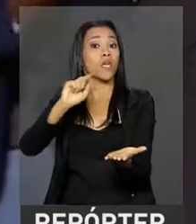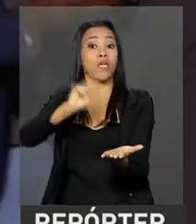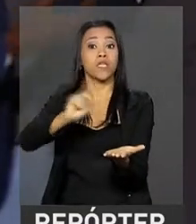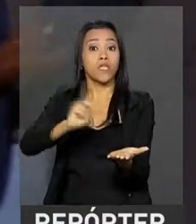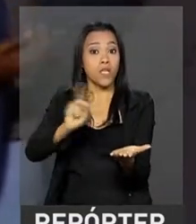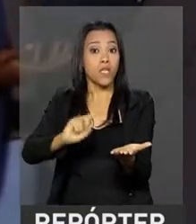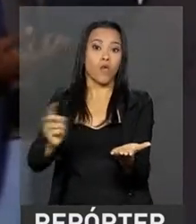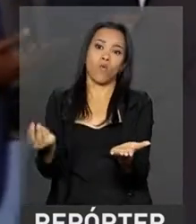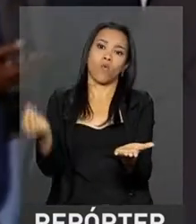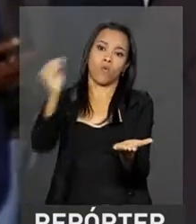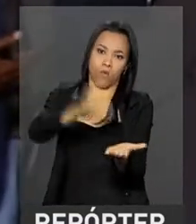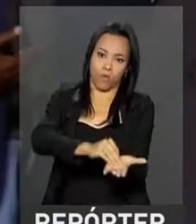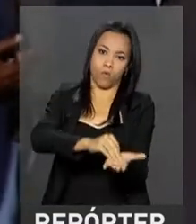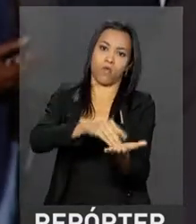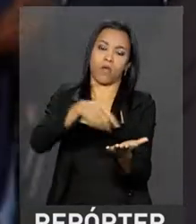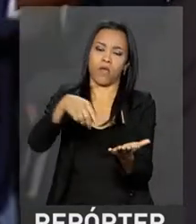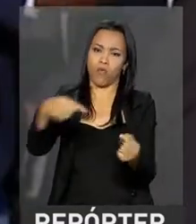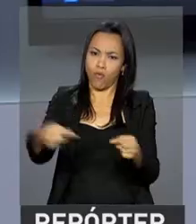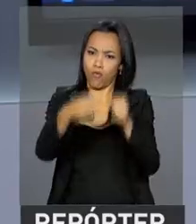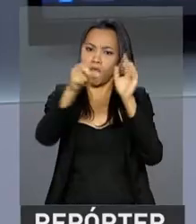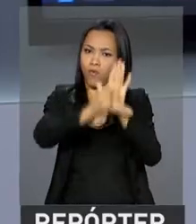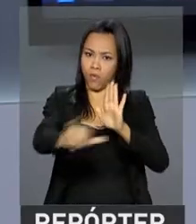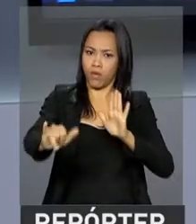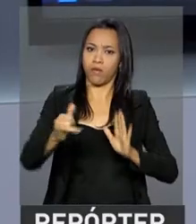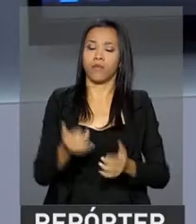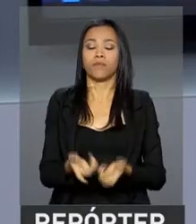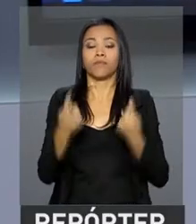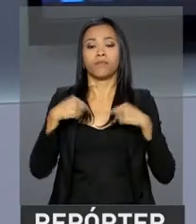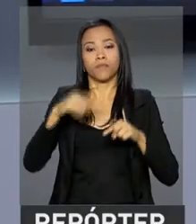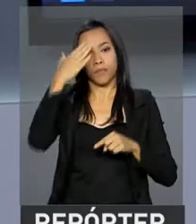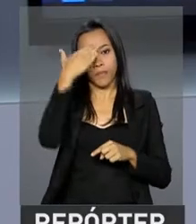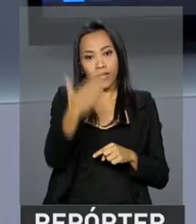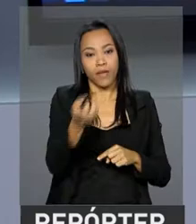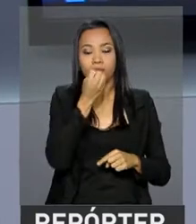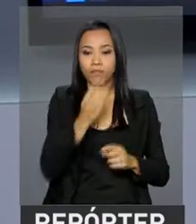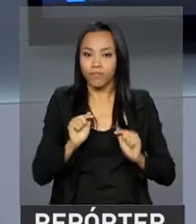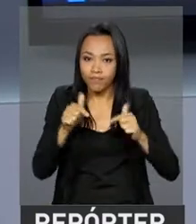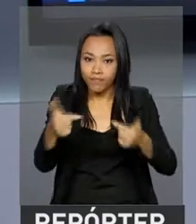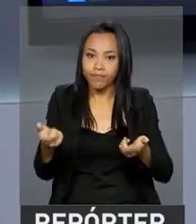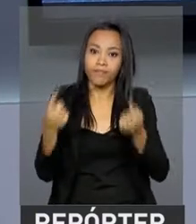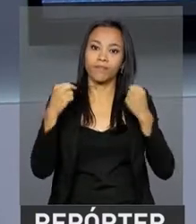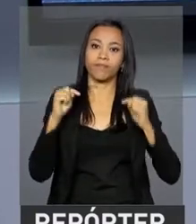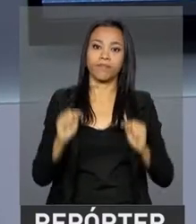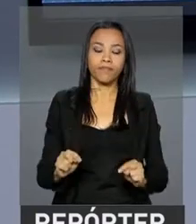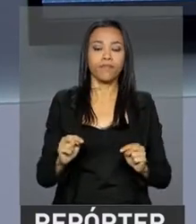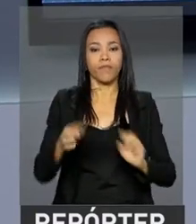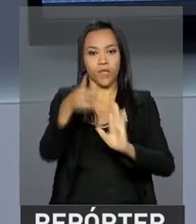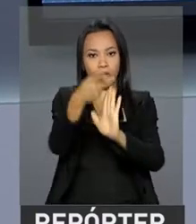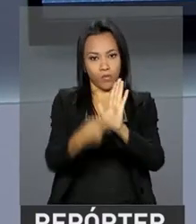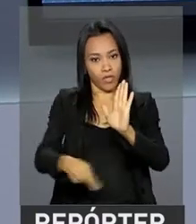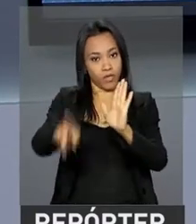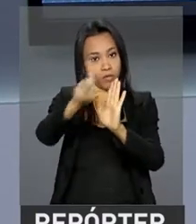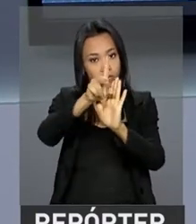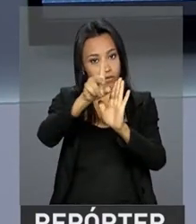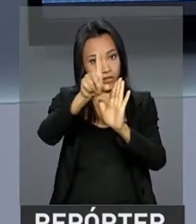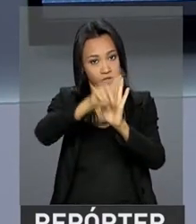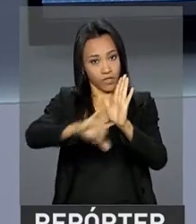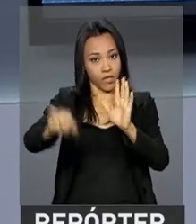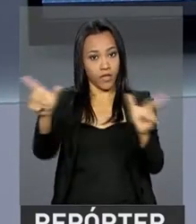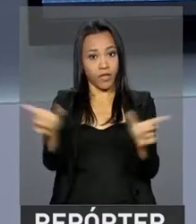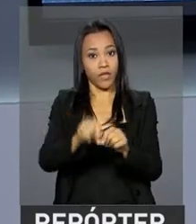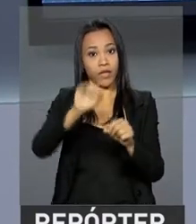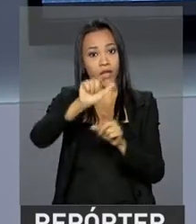registrar o empregado. Obrigado. Carolina, é com você. Obrigada, Thaíssa Dias. Bom trabalho para você aí. O projeto de lei de